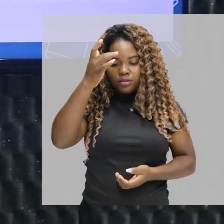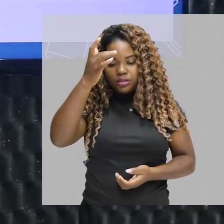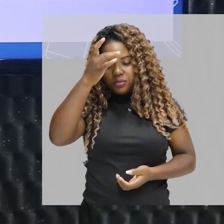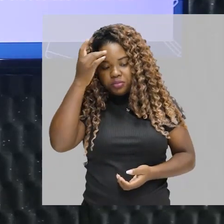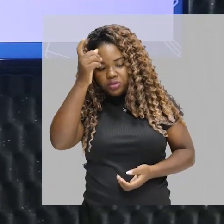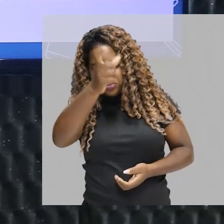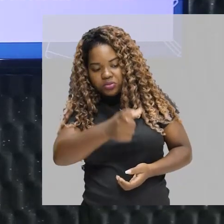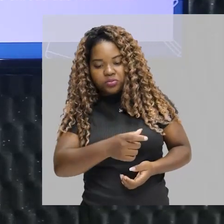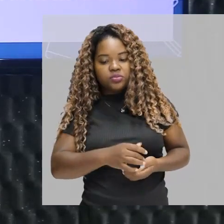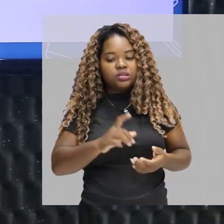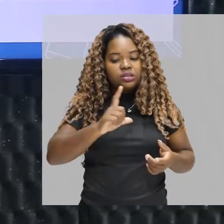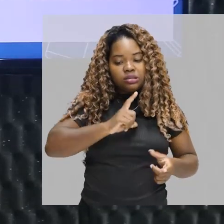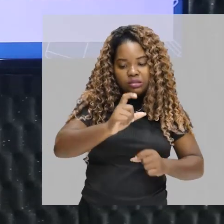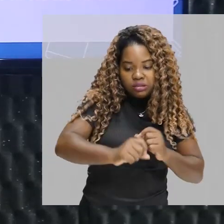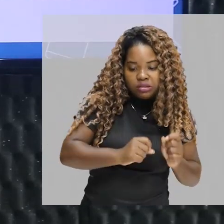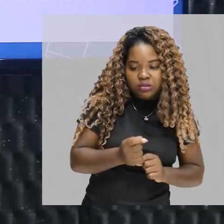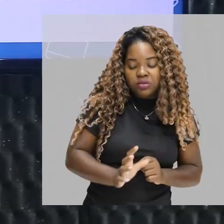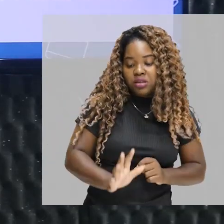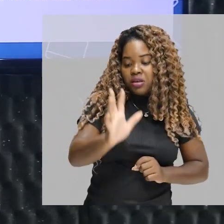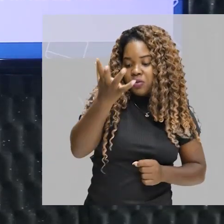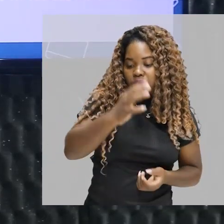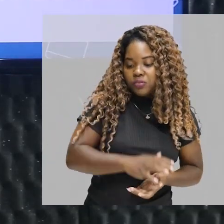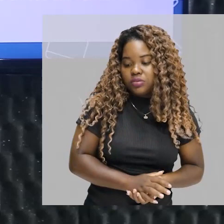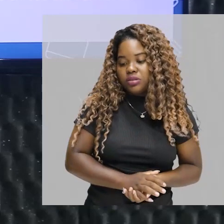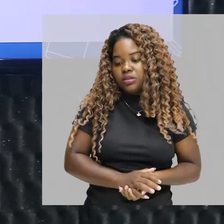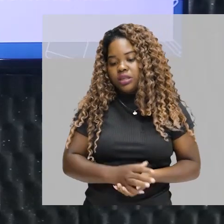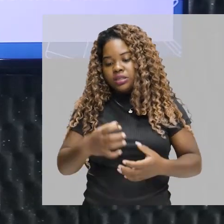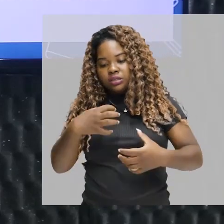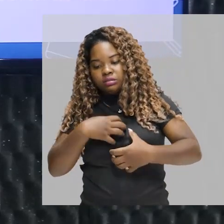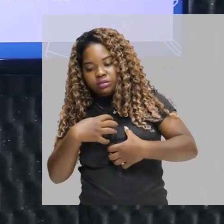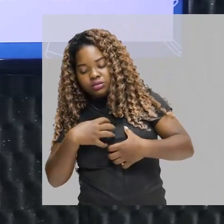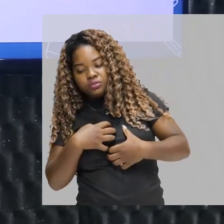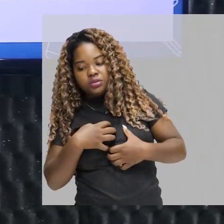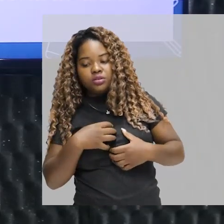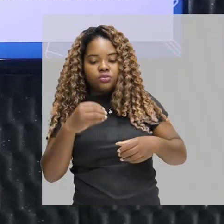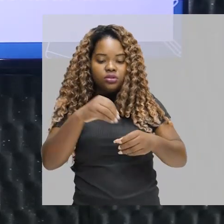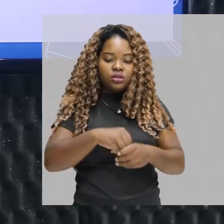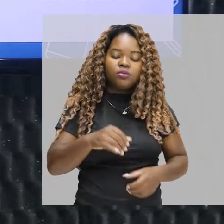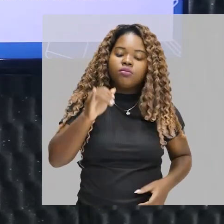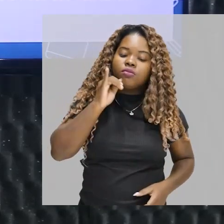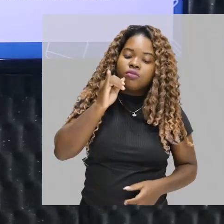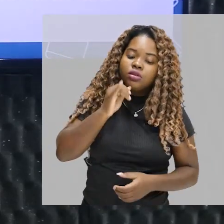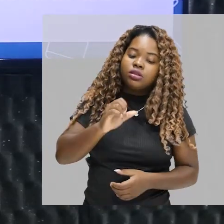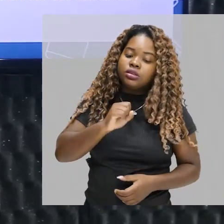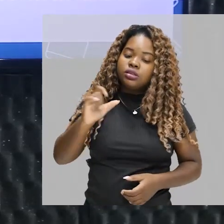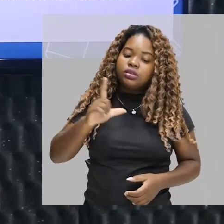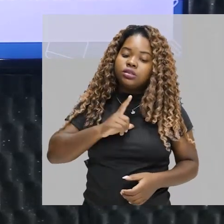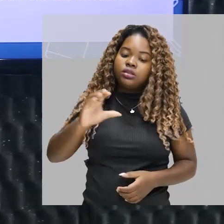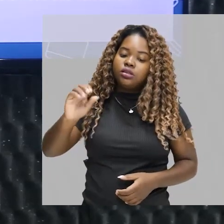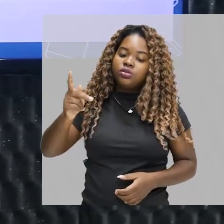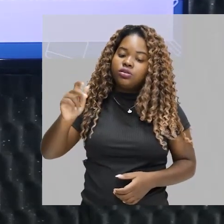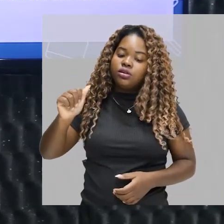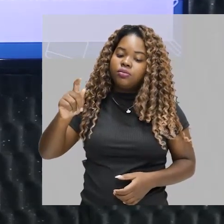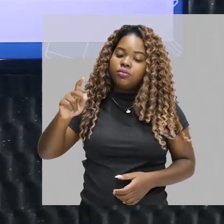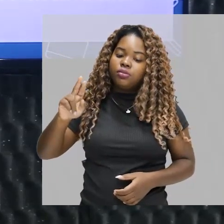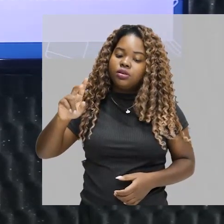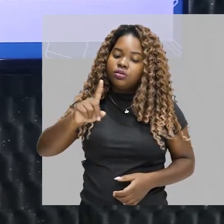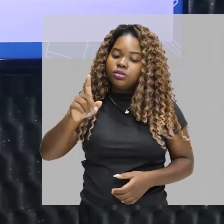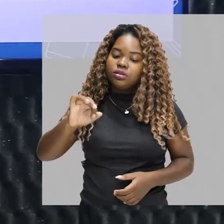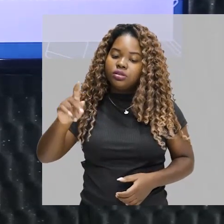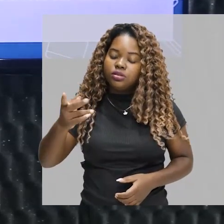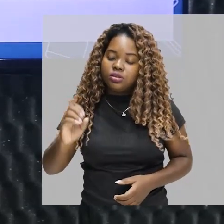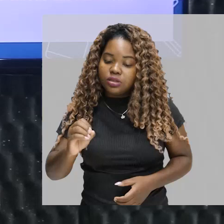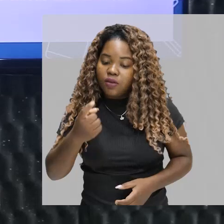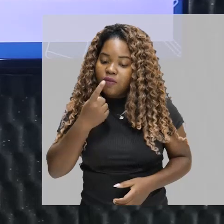vão sofrer ações, tá? Dentro do conto, por exemplo, se eu tenho o Chapeuzinho Vermelho, eu vou